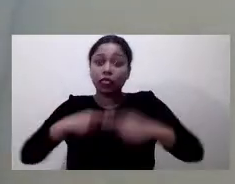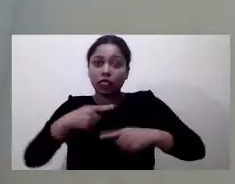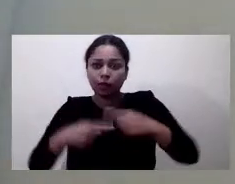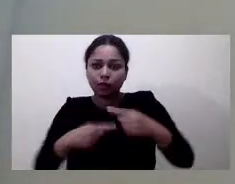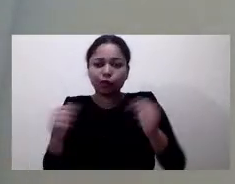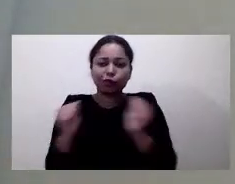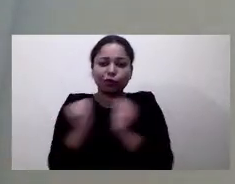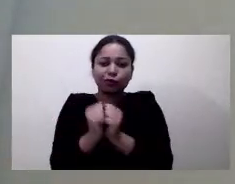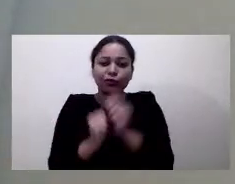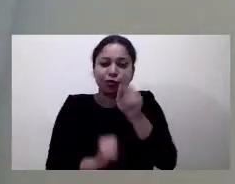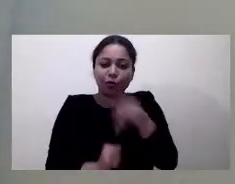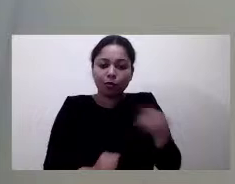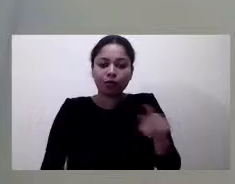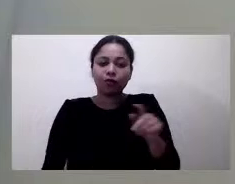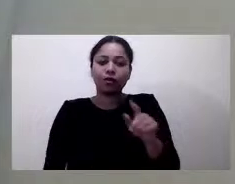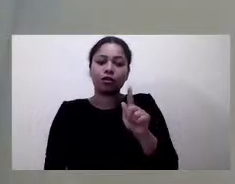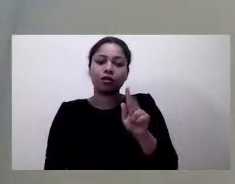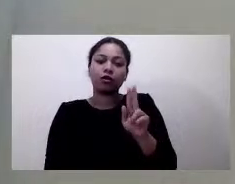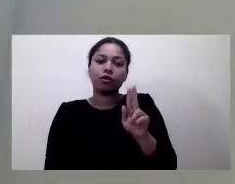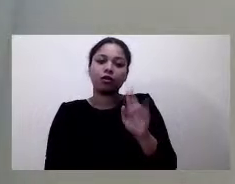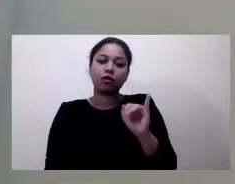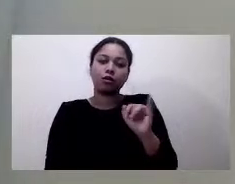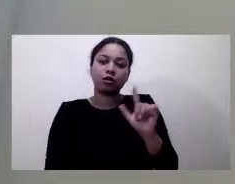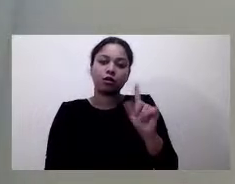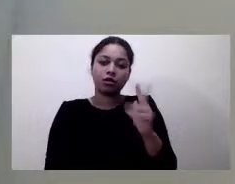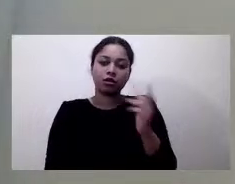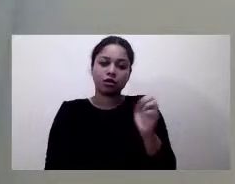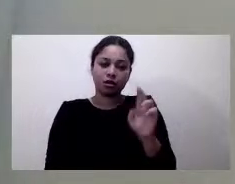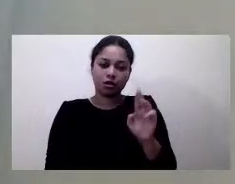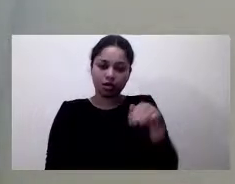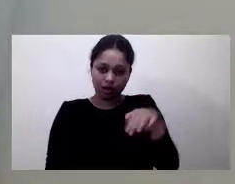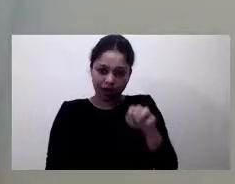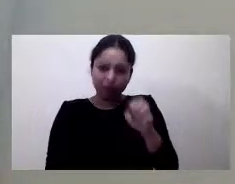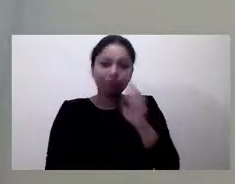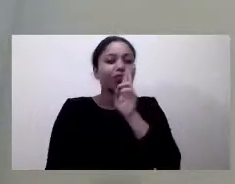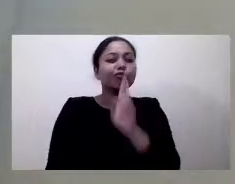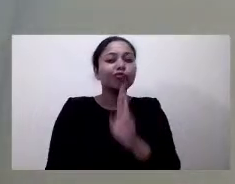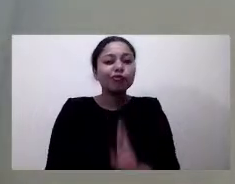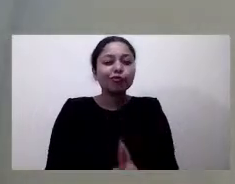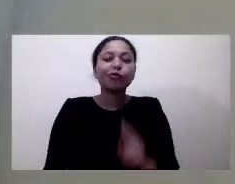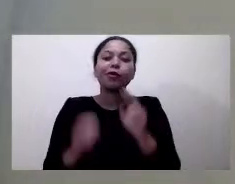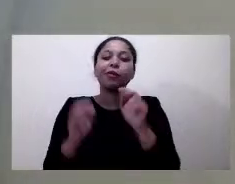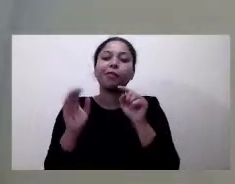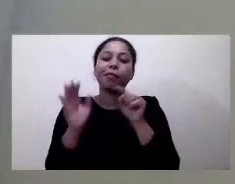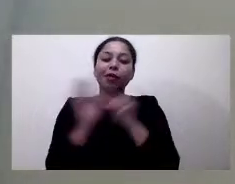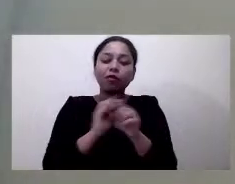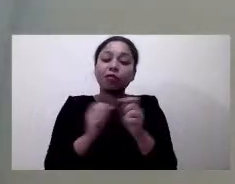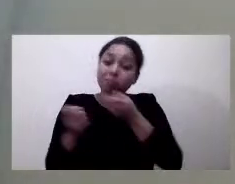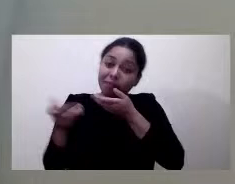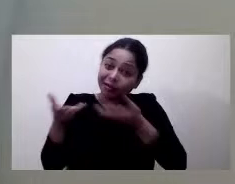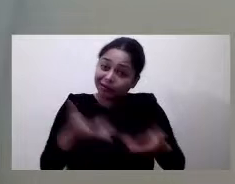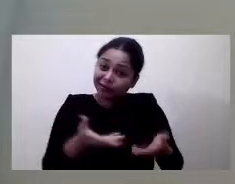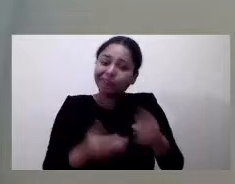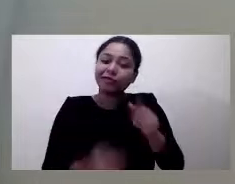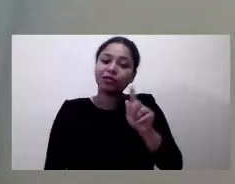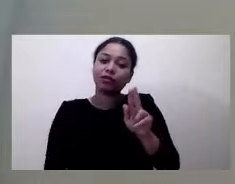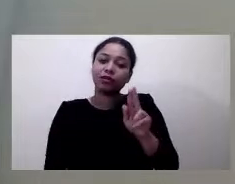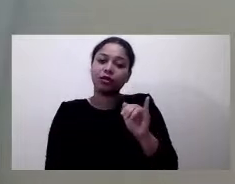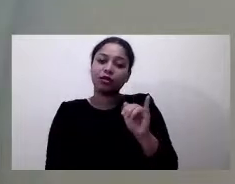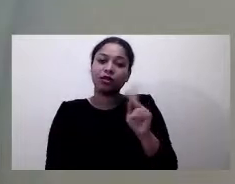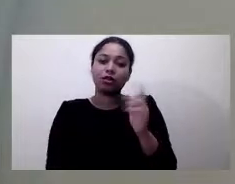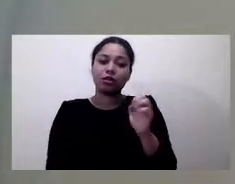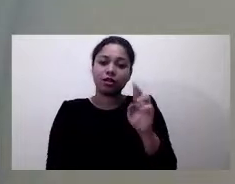junto com o professor Guilherme para poder responder essas perguntas. E, portanto, eu gostaria de dar boas-vindas ao professor Guilherme Meira, que é